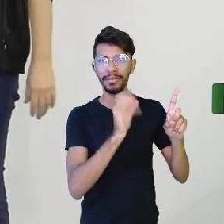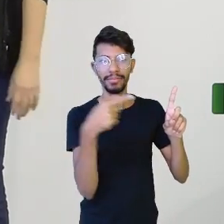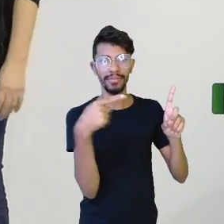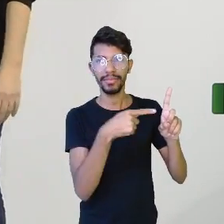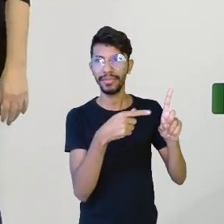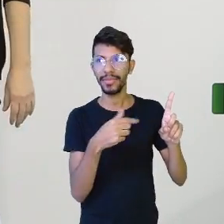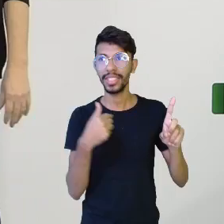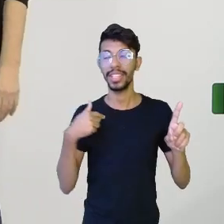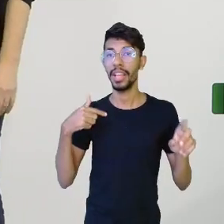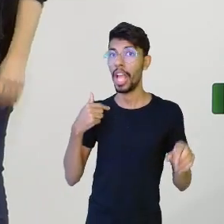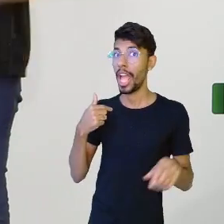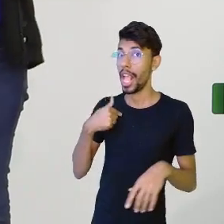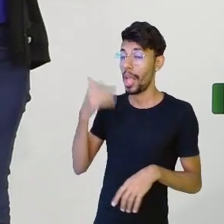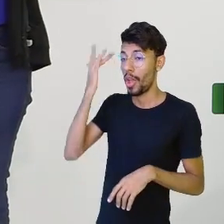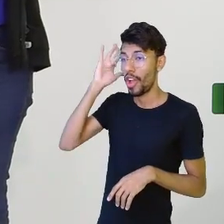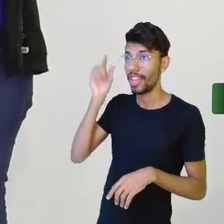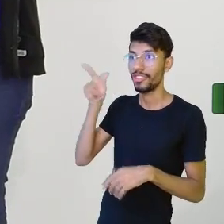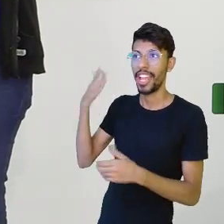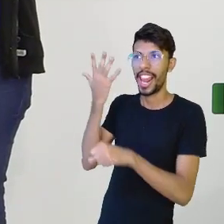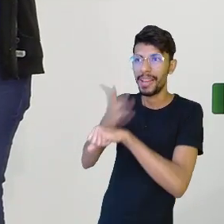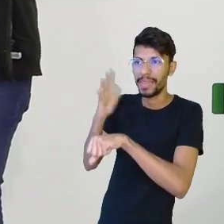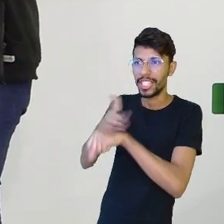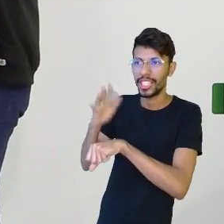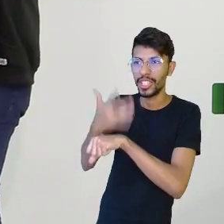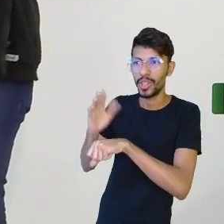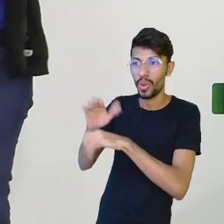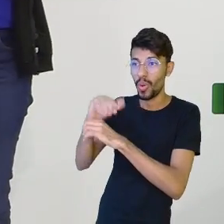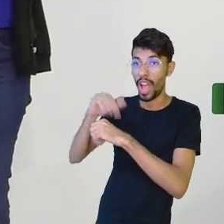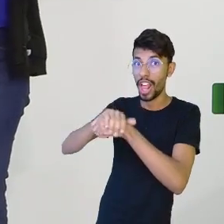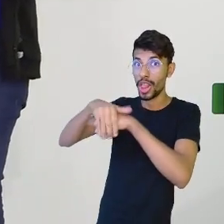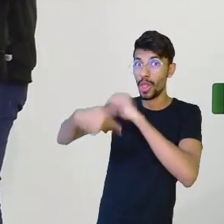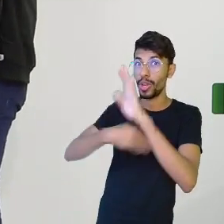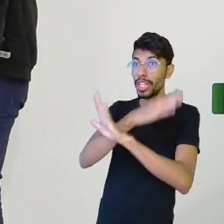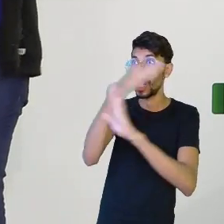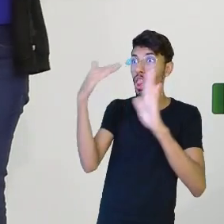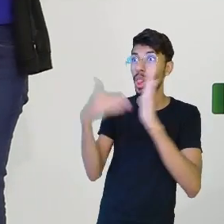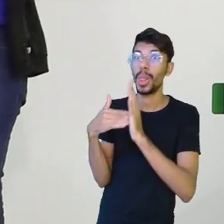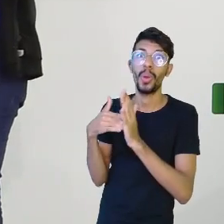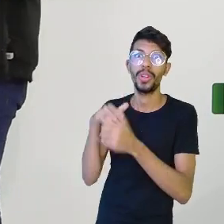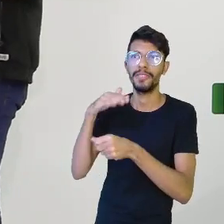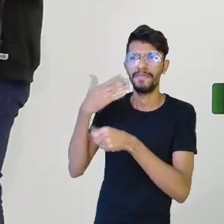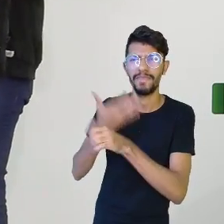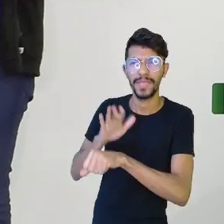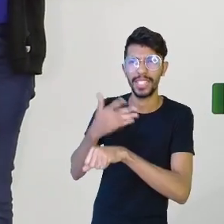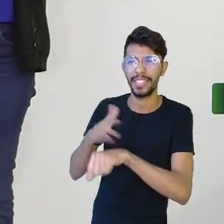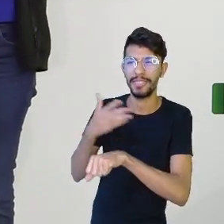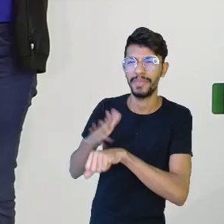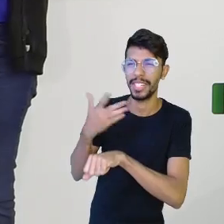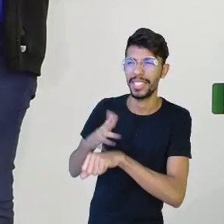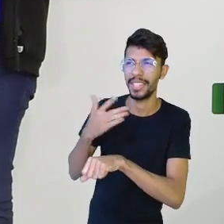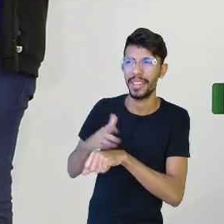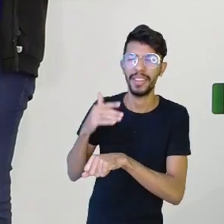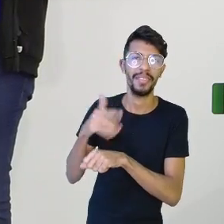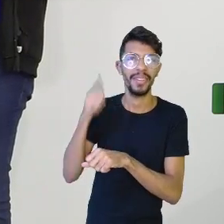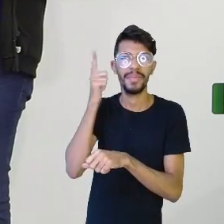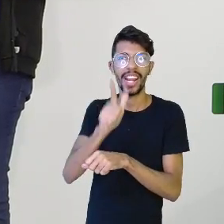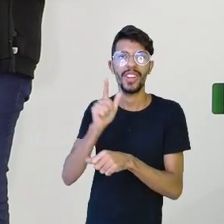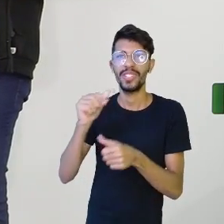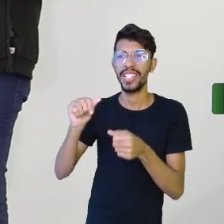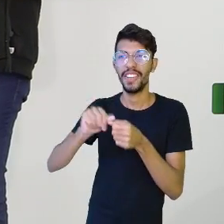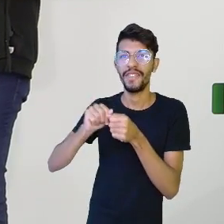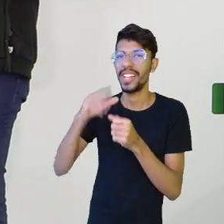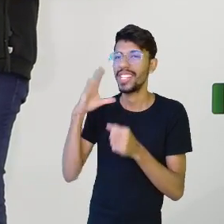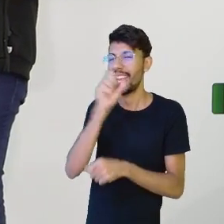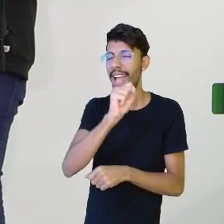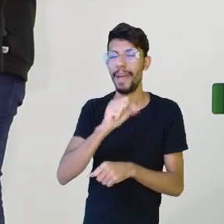noite inteira treinando, aí fica com essa conversa, dizendo que eu tava treinando, entendeu? Para bater, assim, o meu